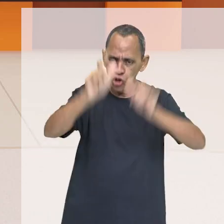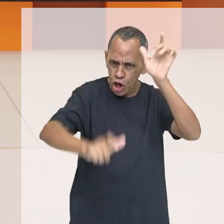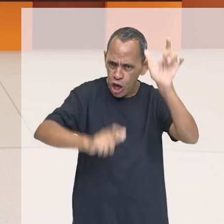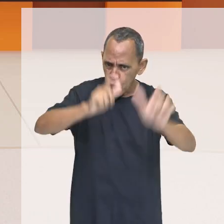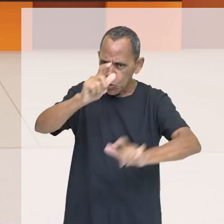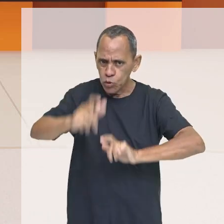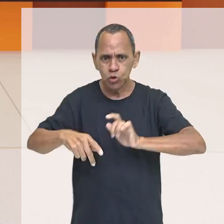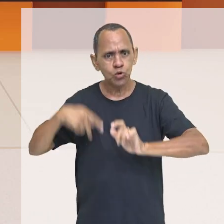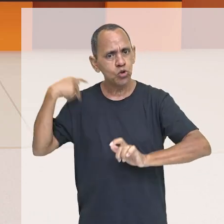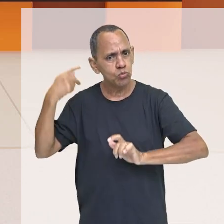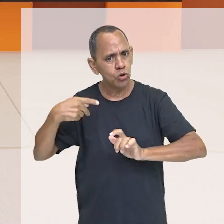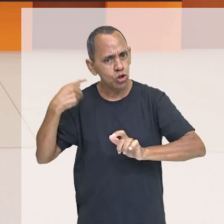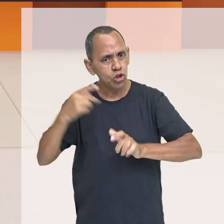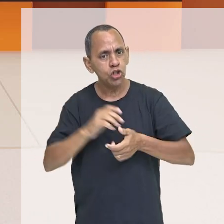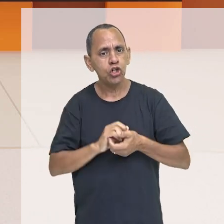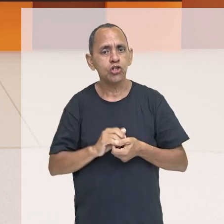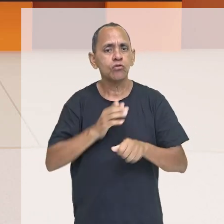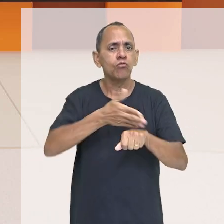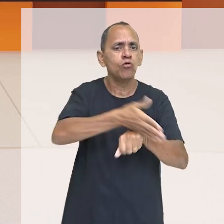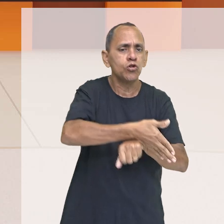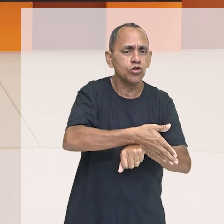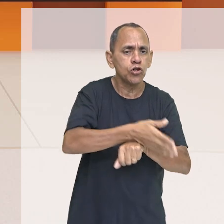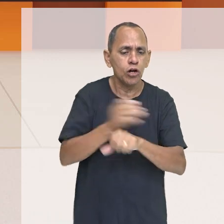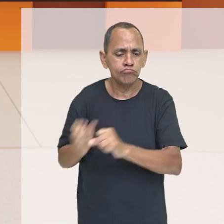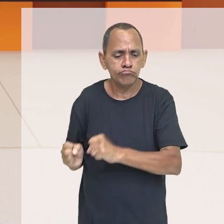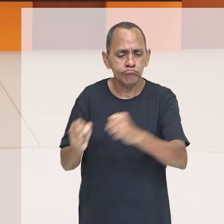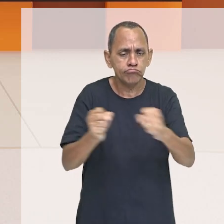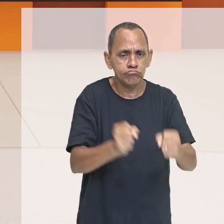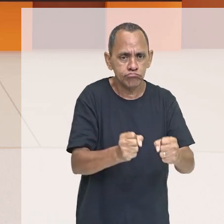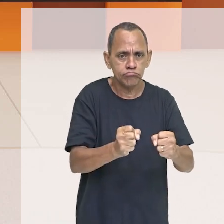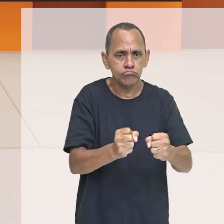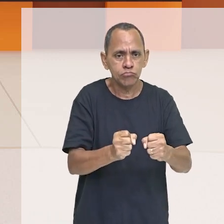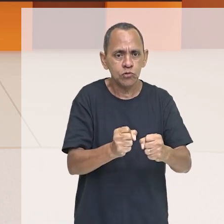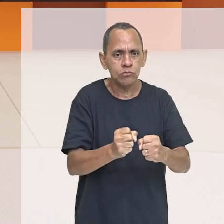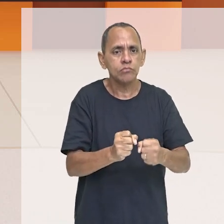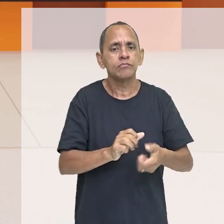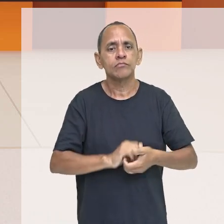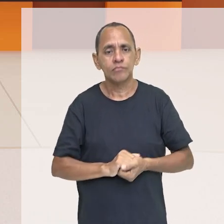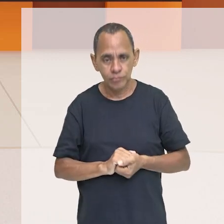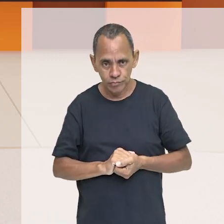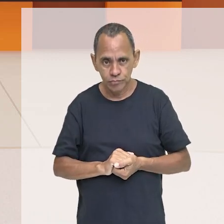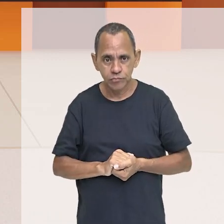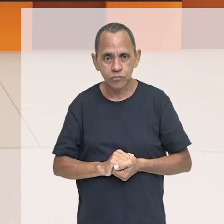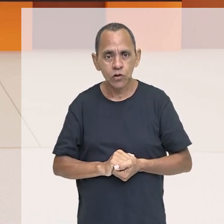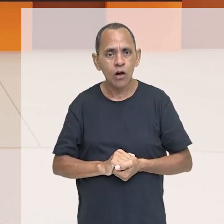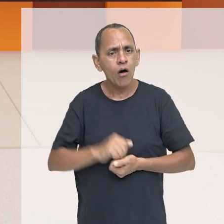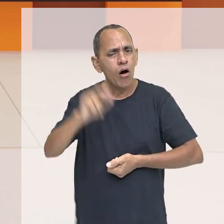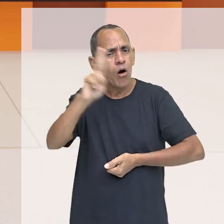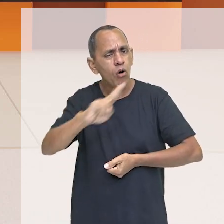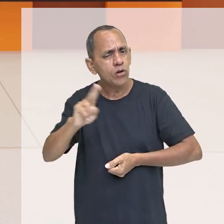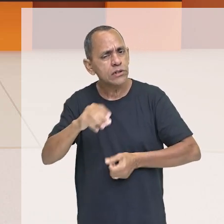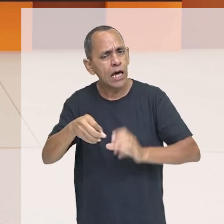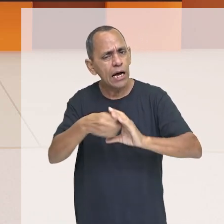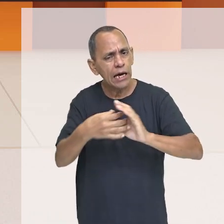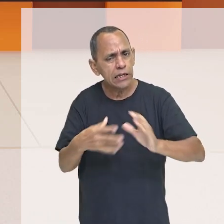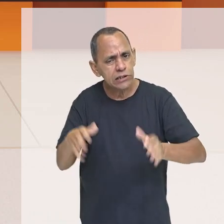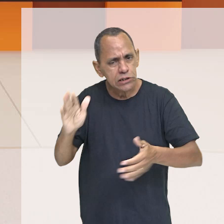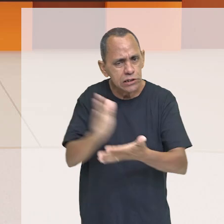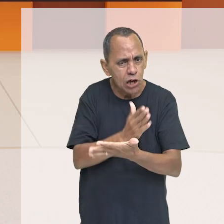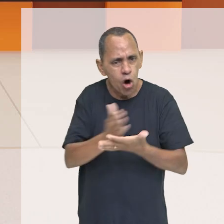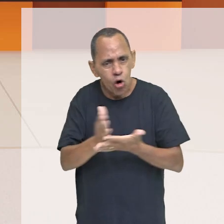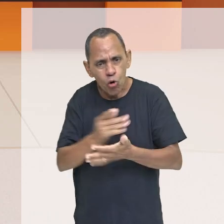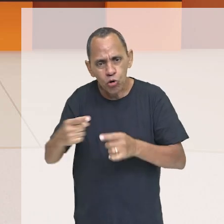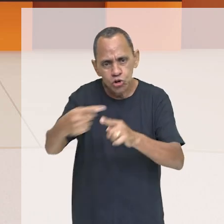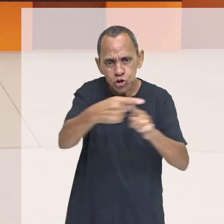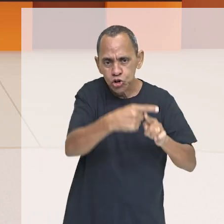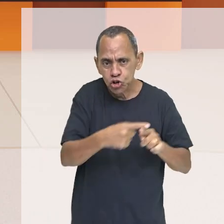que vão entrar no poder e que vão adotar certas características desta forma